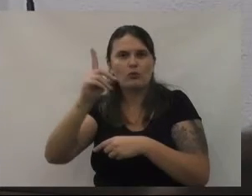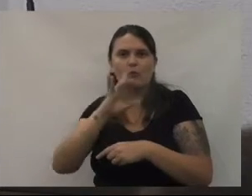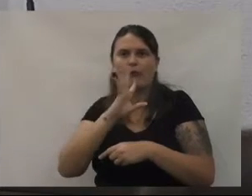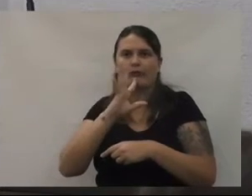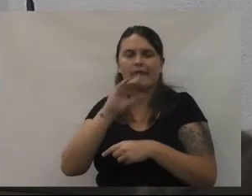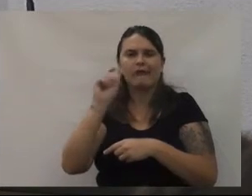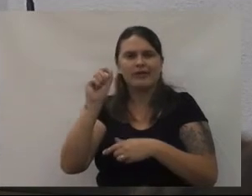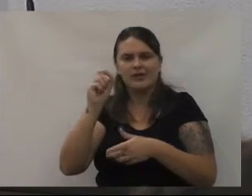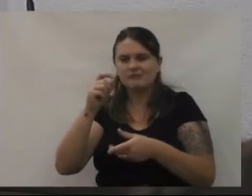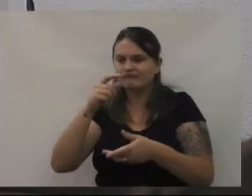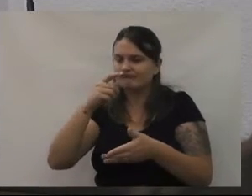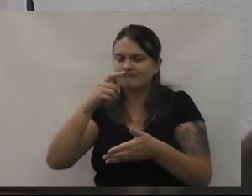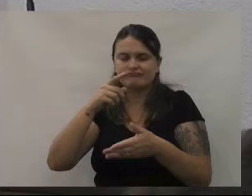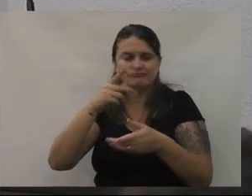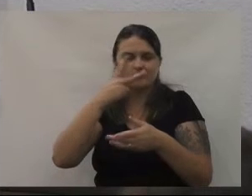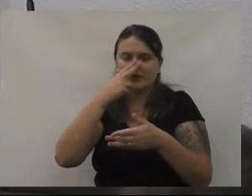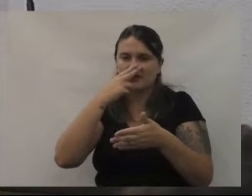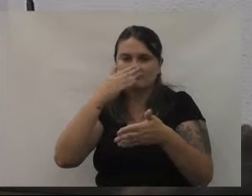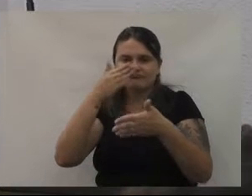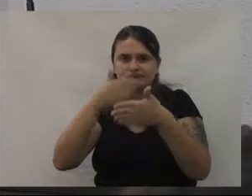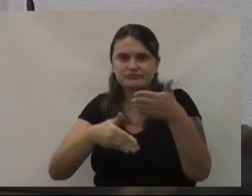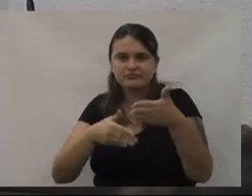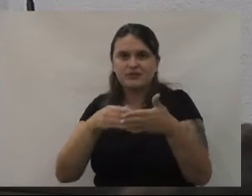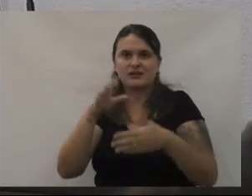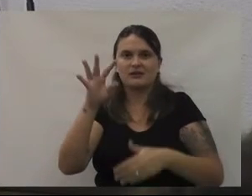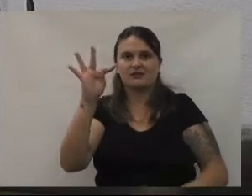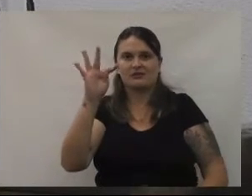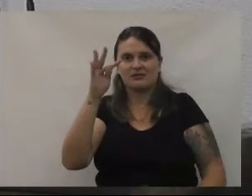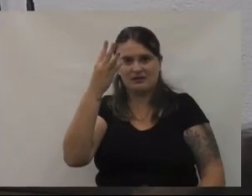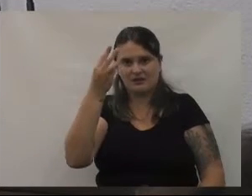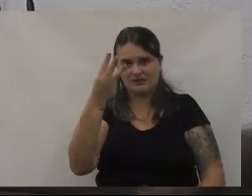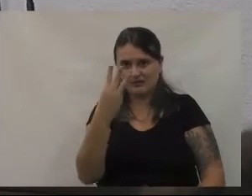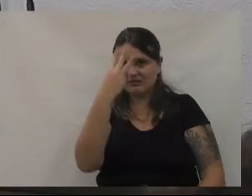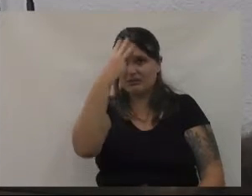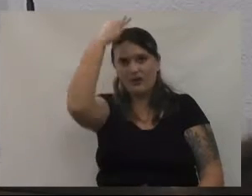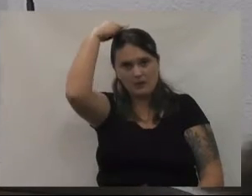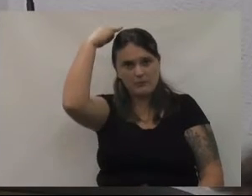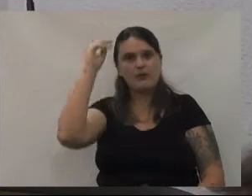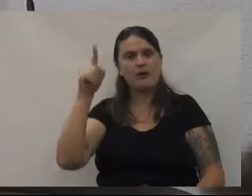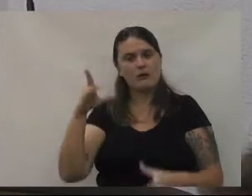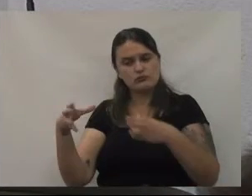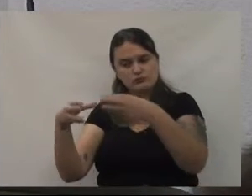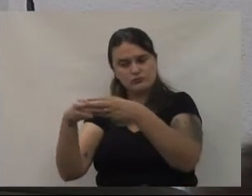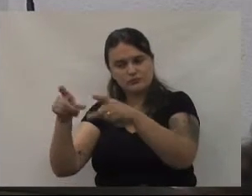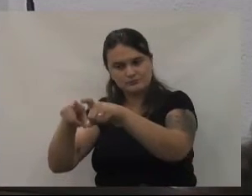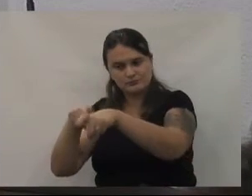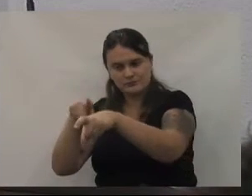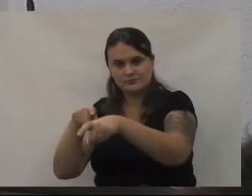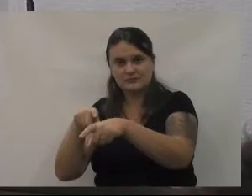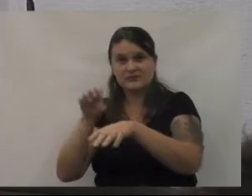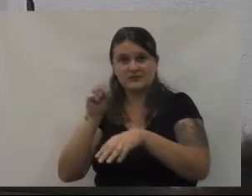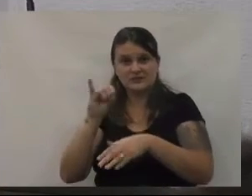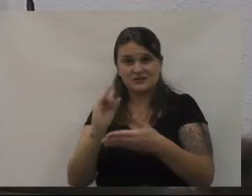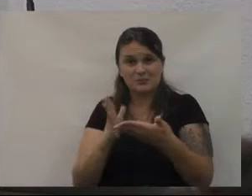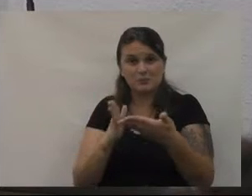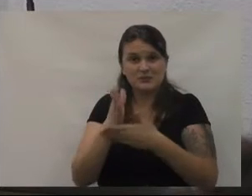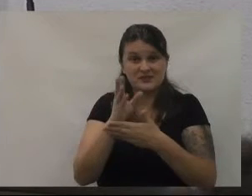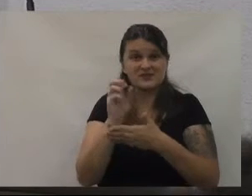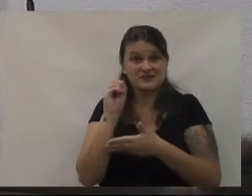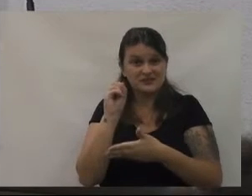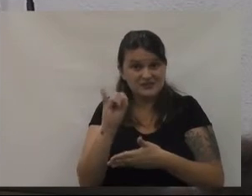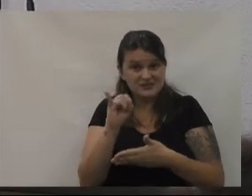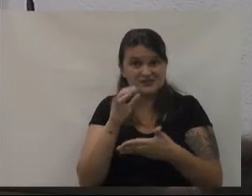quem barrou a reforma do Temer foi a CONTAG, foi a intervenção da CONTAG. Então, por mais que não passe, mas se